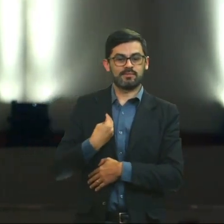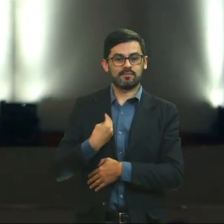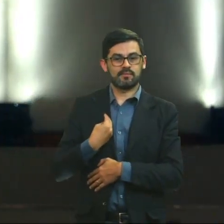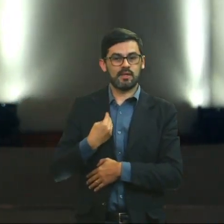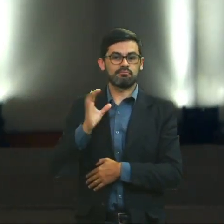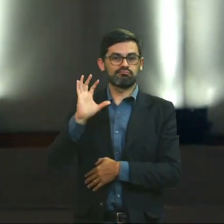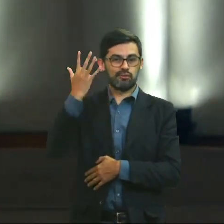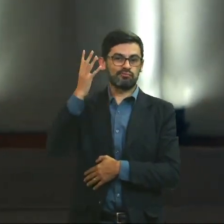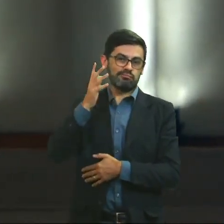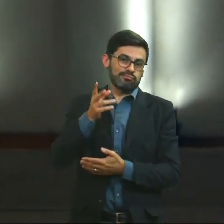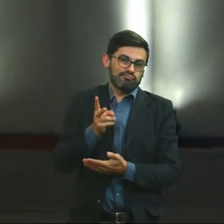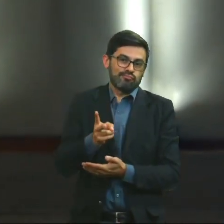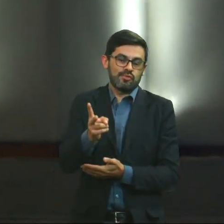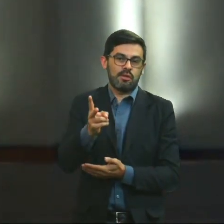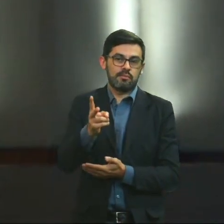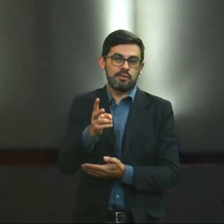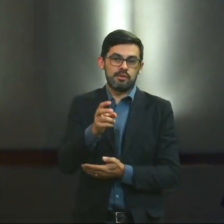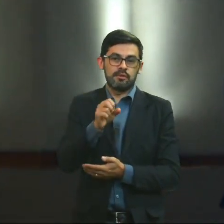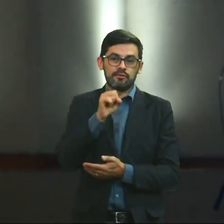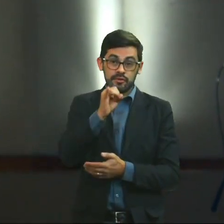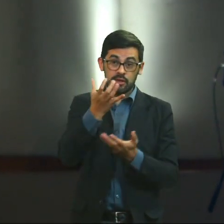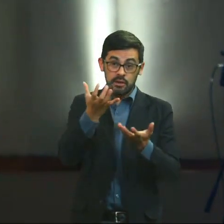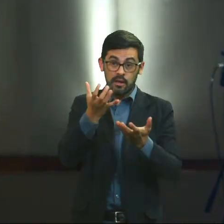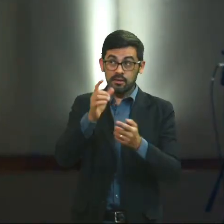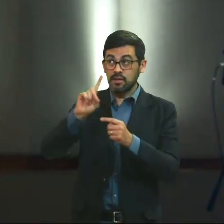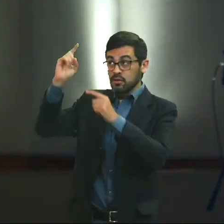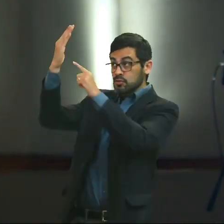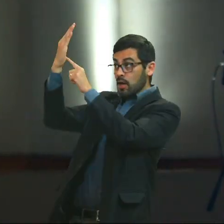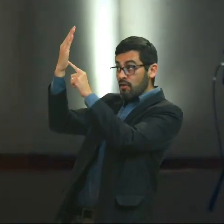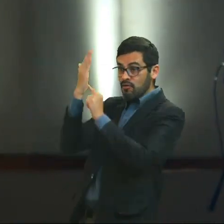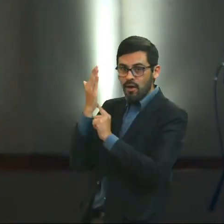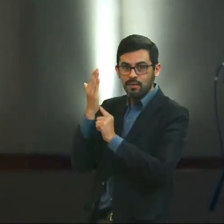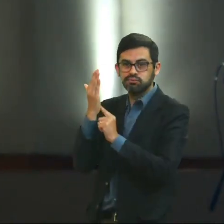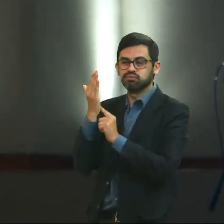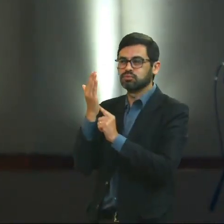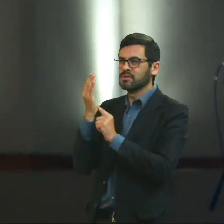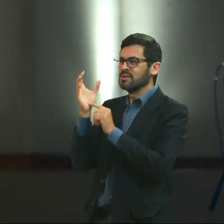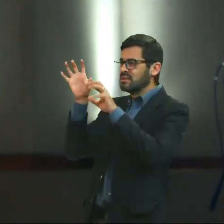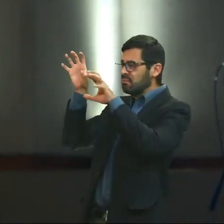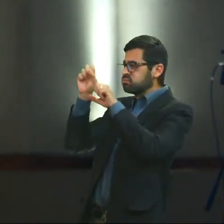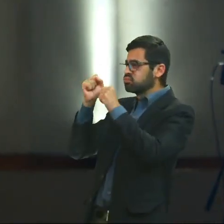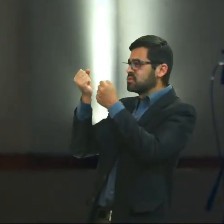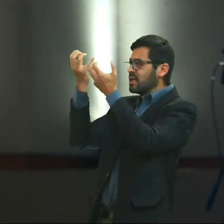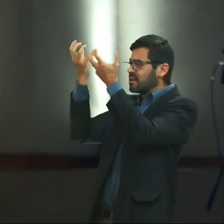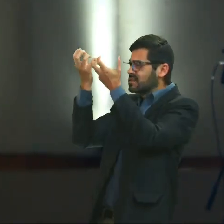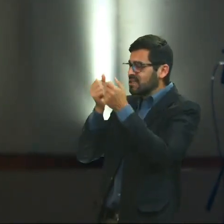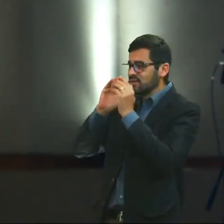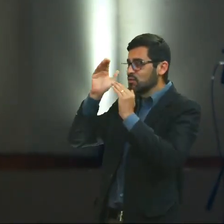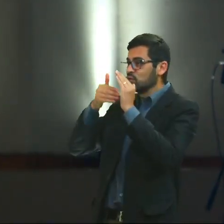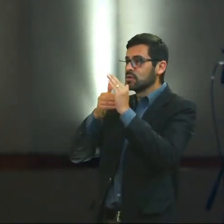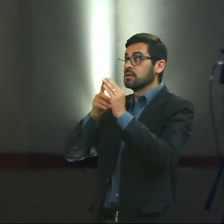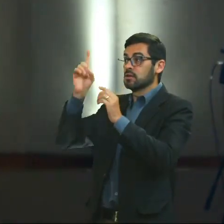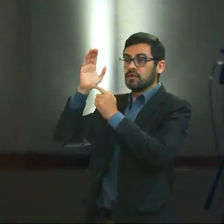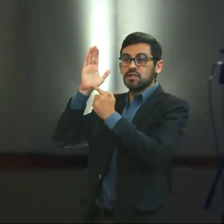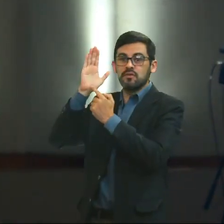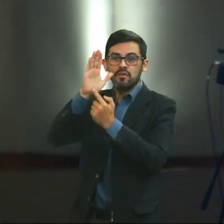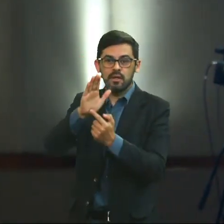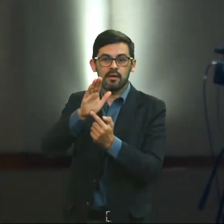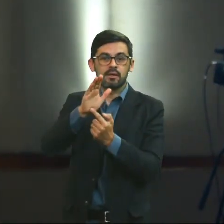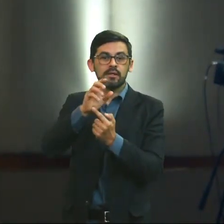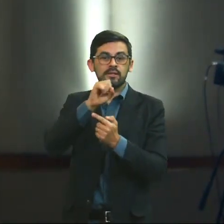Funciona assim. Quem quer abrir a porta da revelação? Deus vai te revelar tesouros, se você